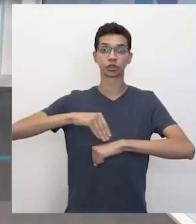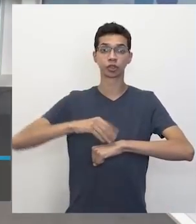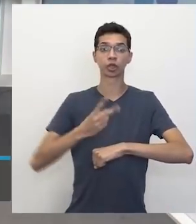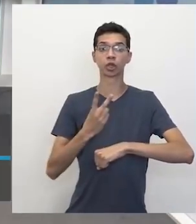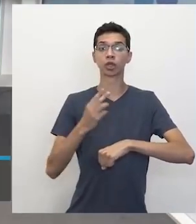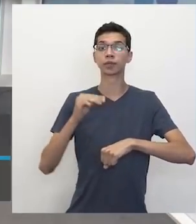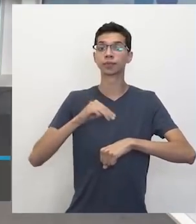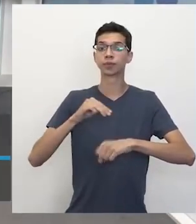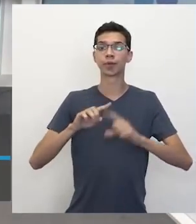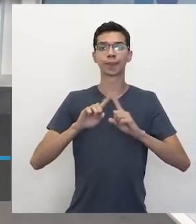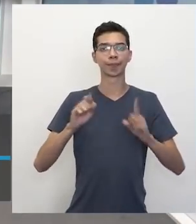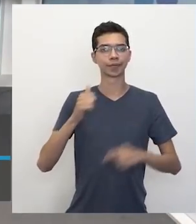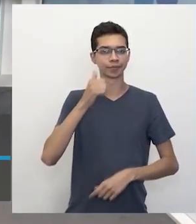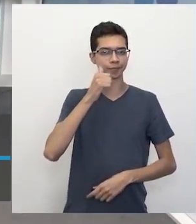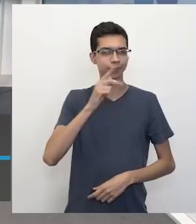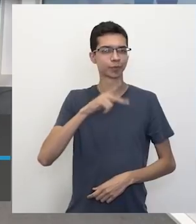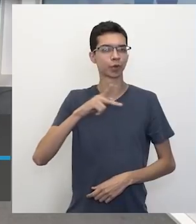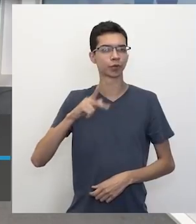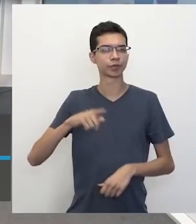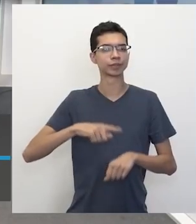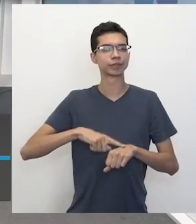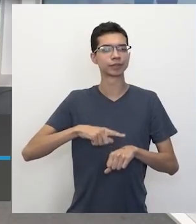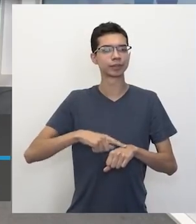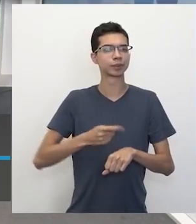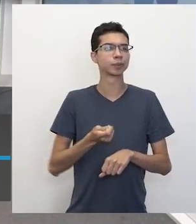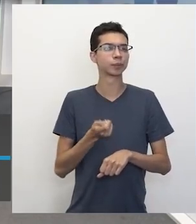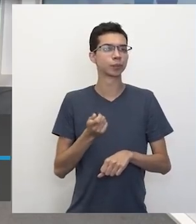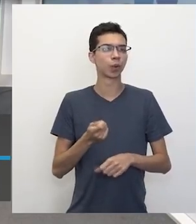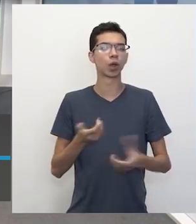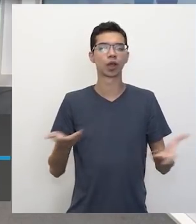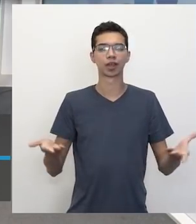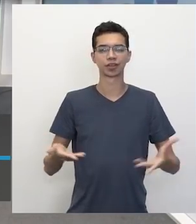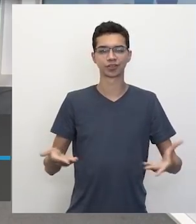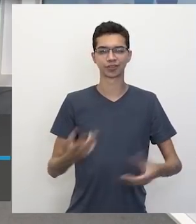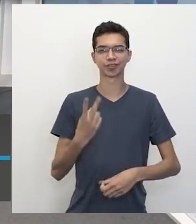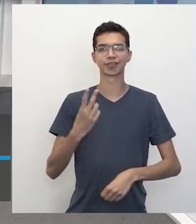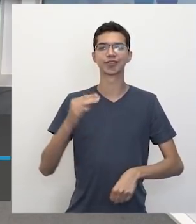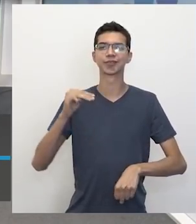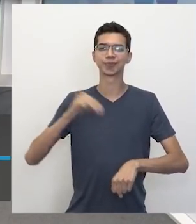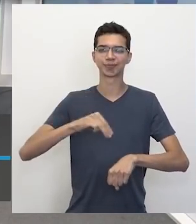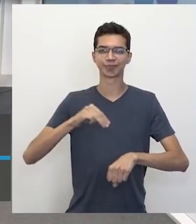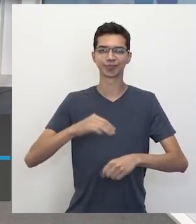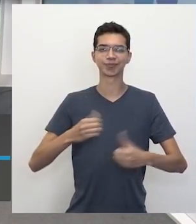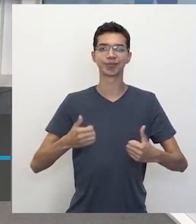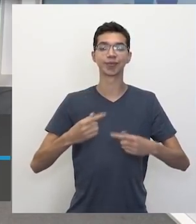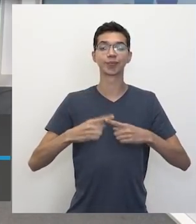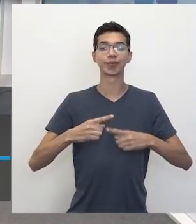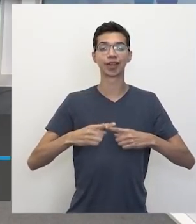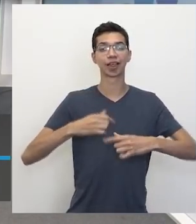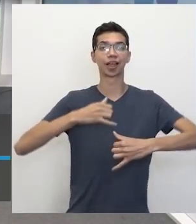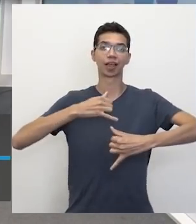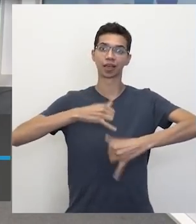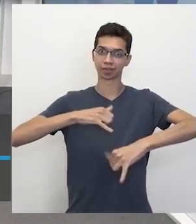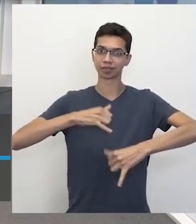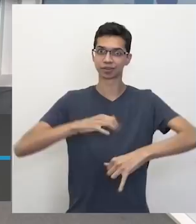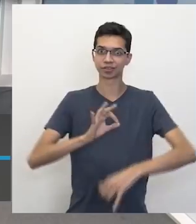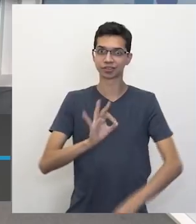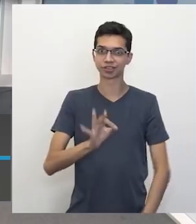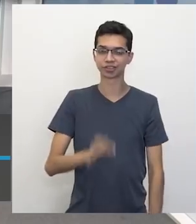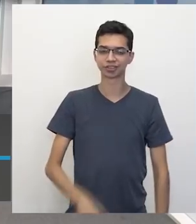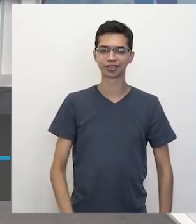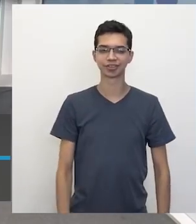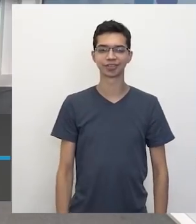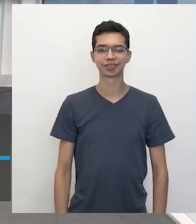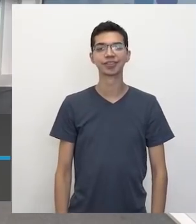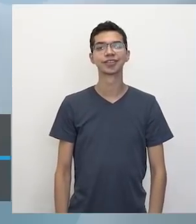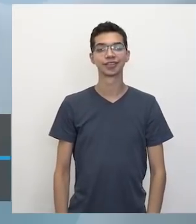essa professora, ela é econômica com o tempo, né? Não, agora eu vou dar 2 minutos para eles, porque energia, né? Vamos e o professor, colocar energia no